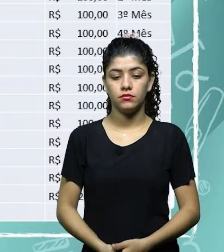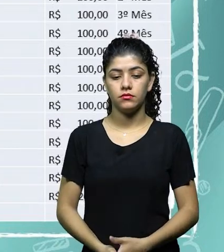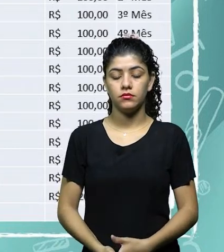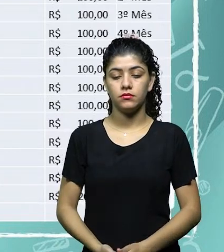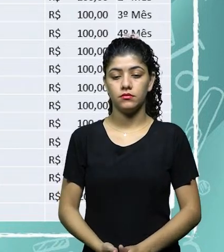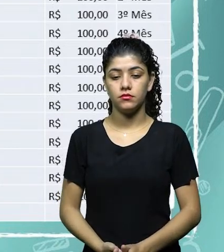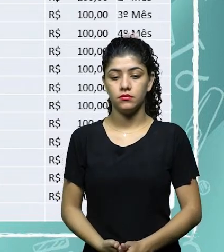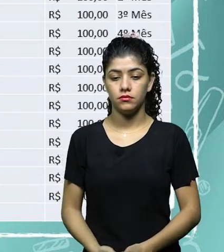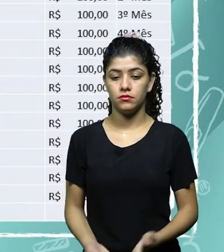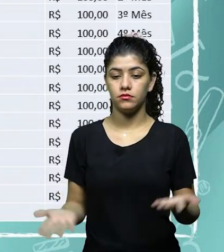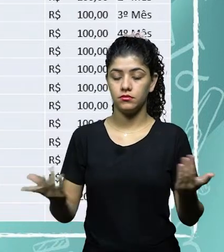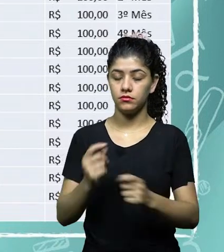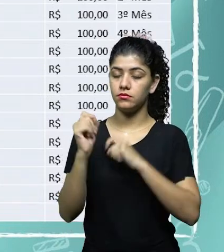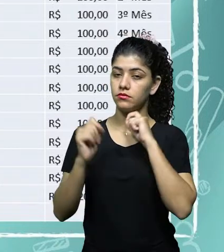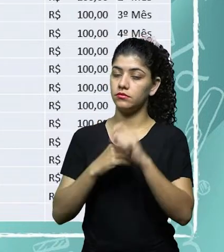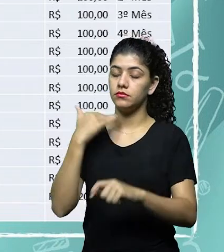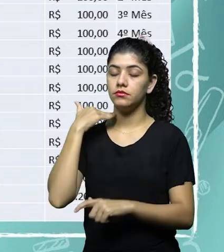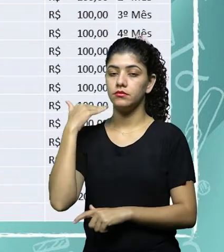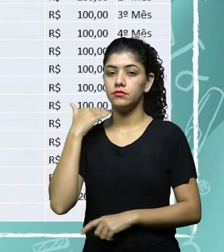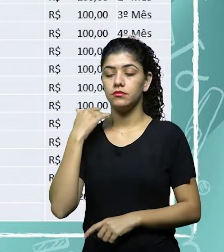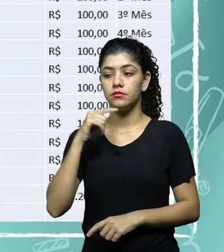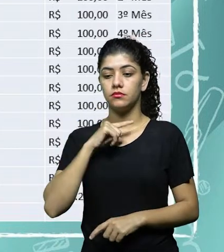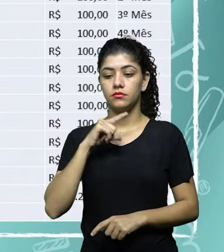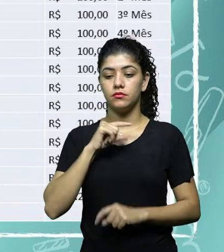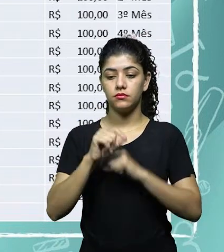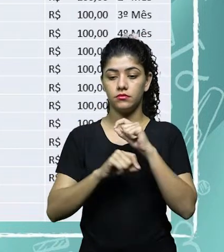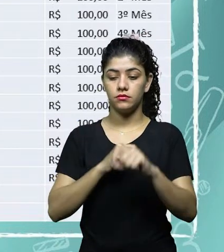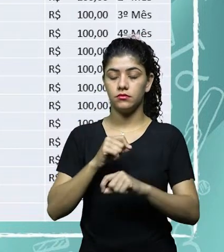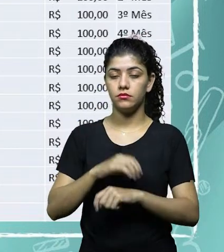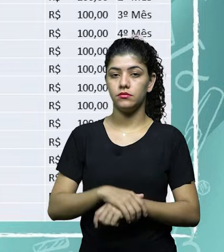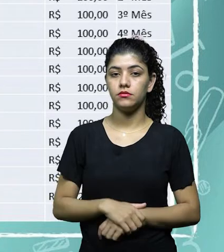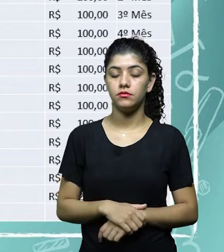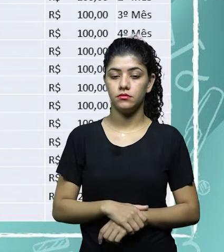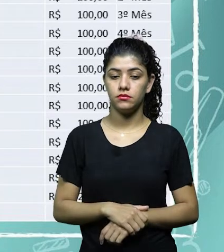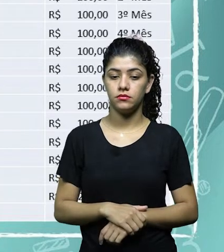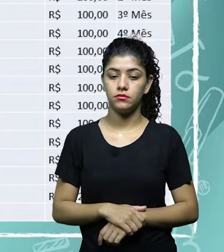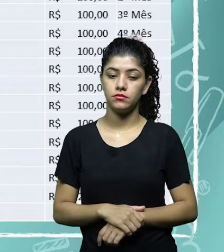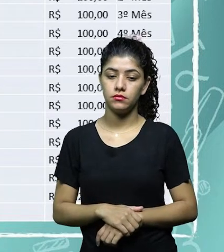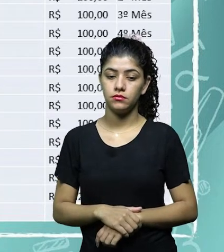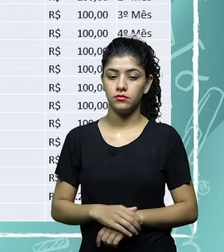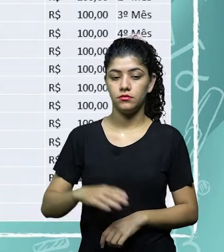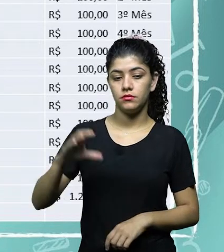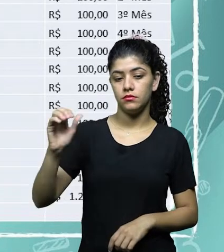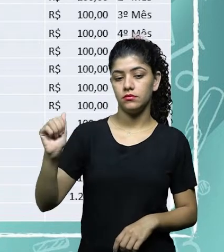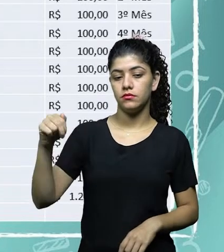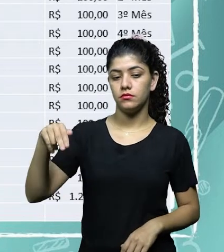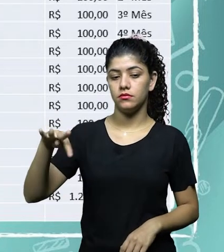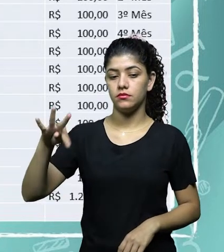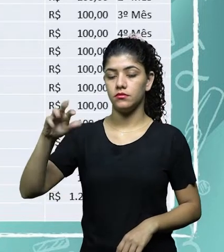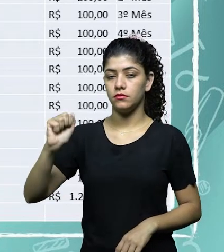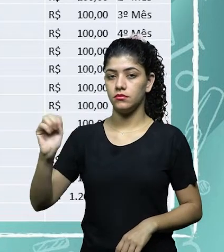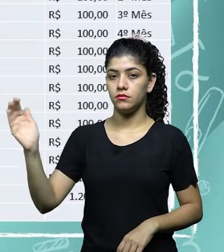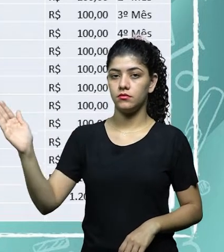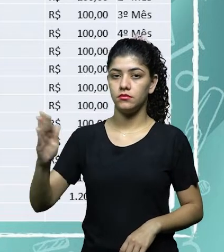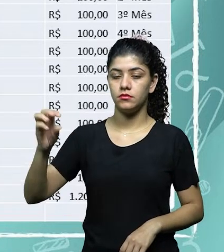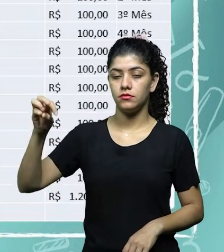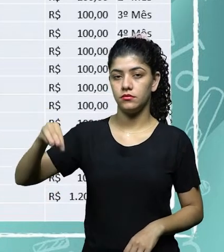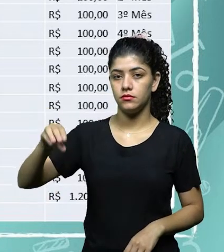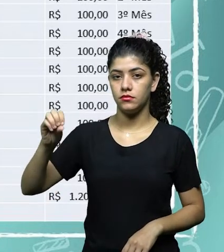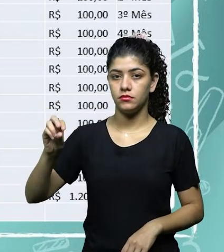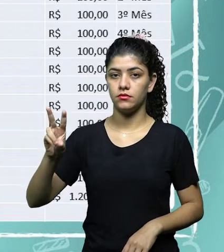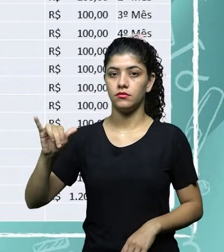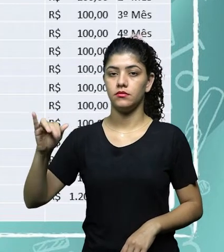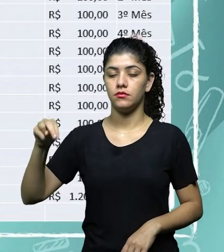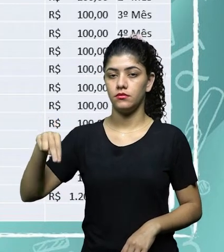vamos supor que para o banco, fazendo a contabilidade do banco, ele tem uma conta lá chamada Conta Banco Movimento, que é